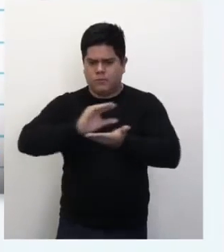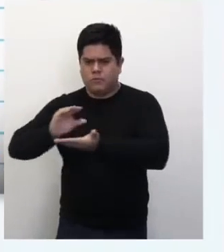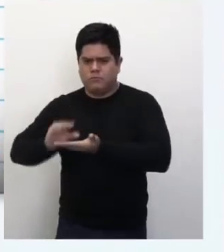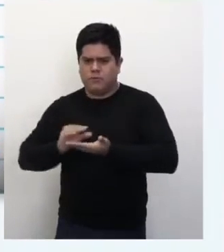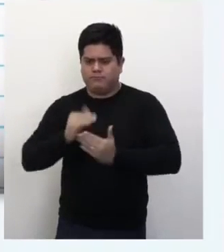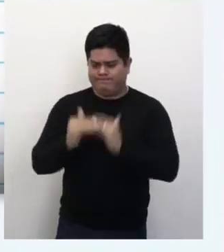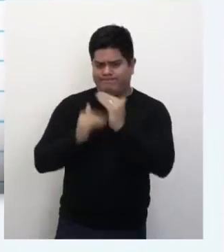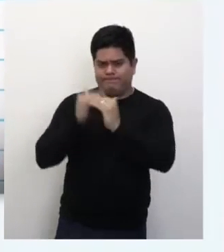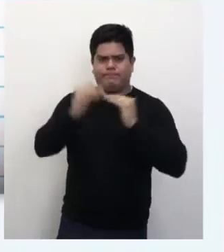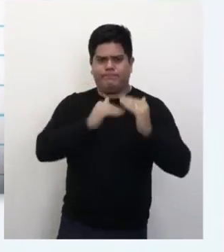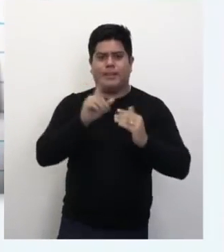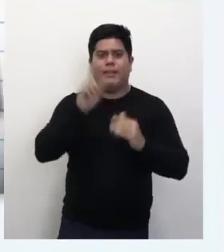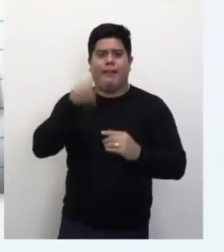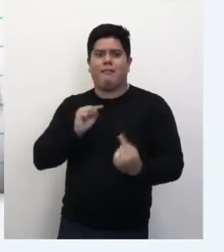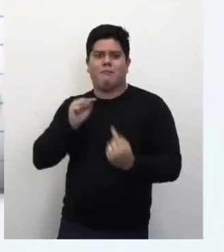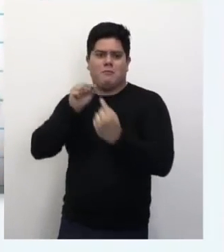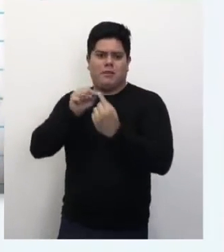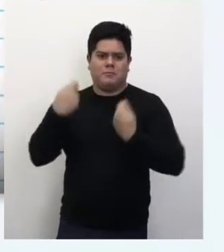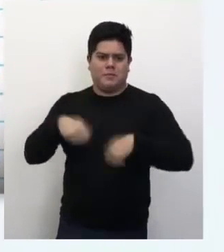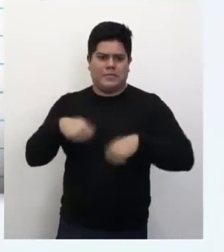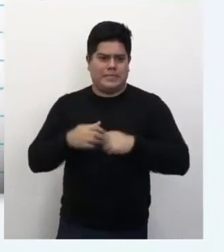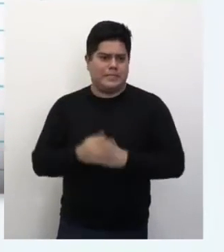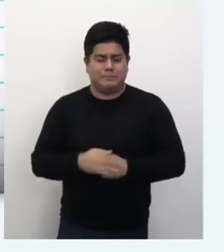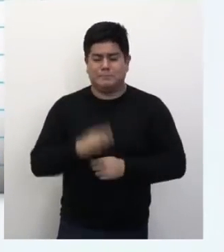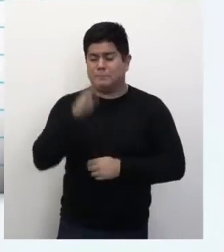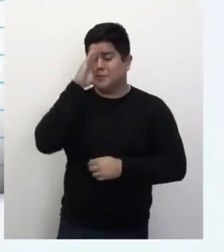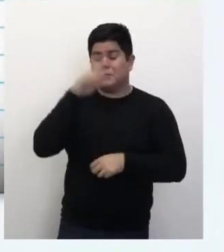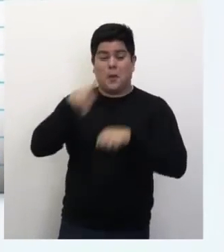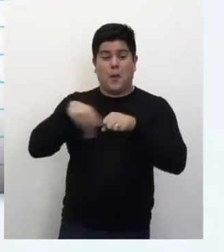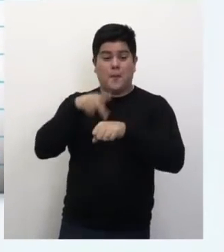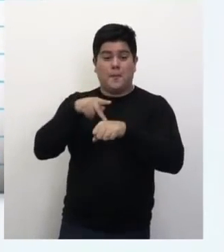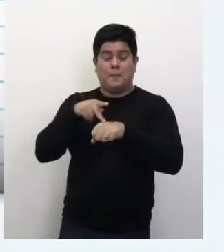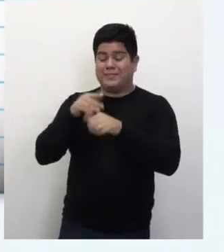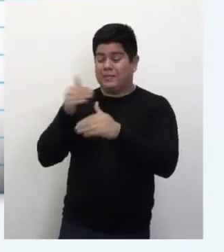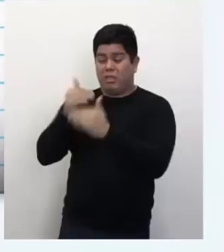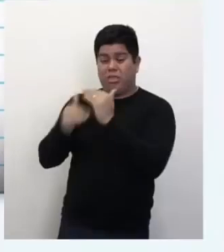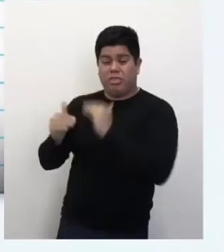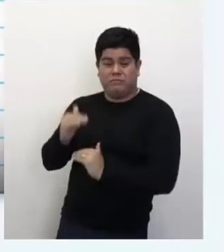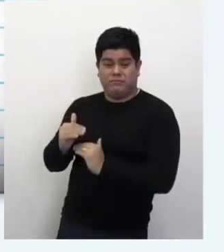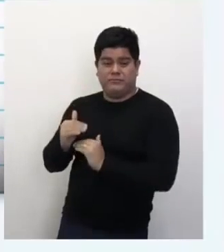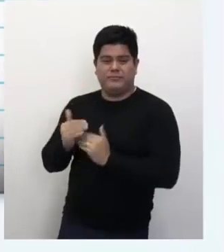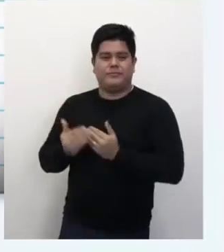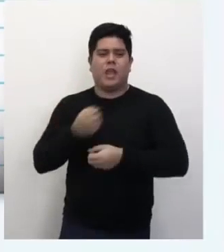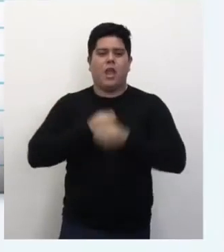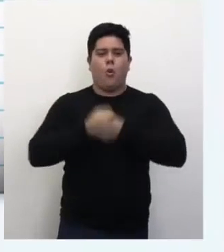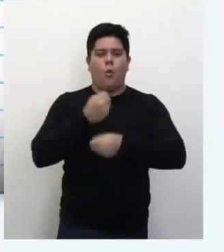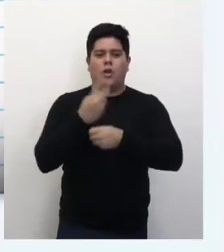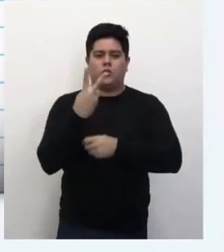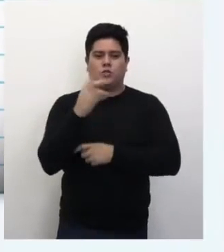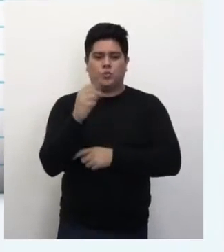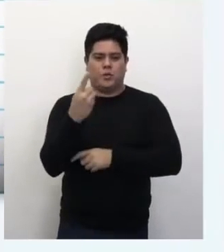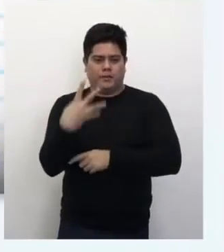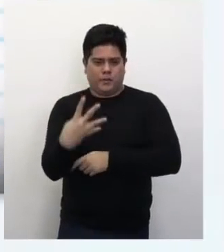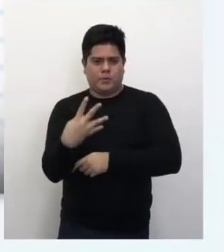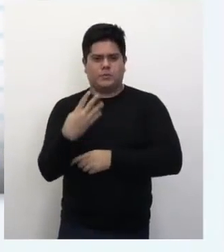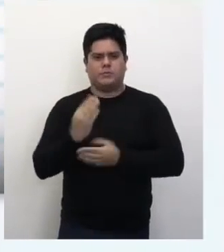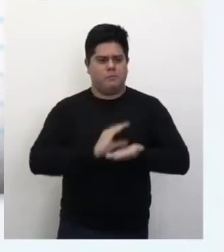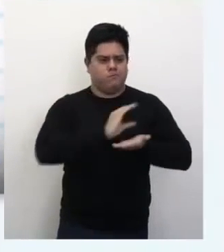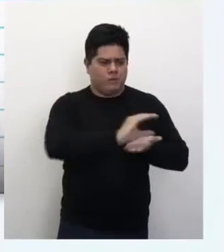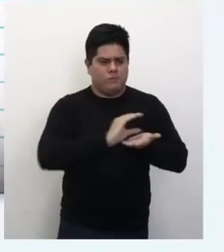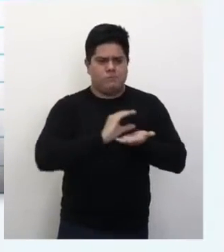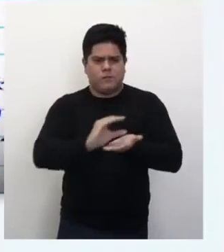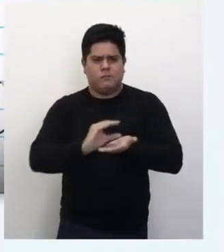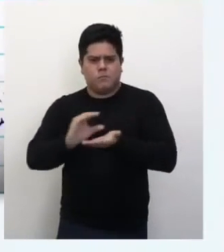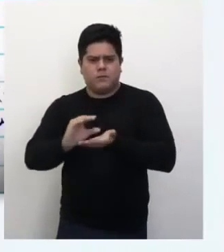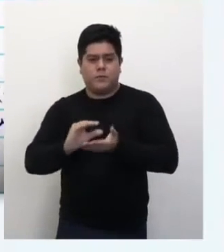é uma das metas a alcançar, principalmente nos países menos desenvolvidos. Em 2014, os investimentos em pesquisa e desenvolvimento no